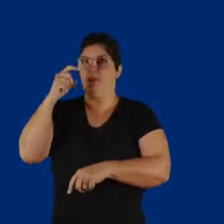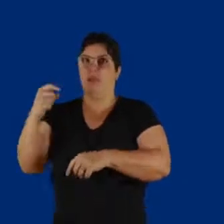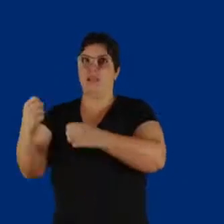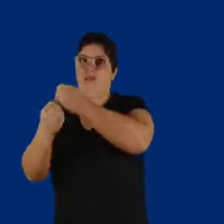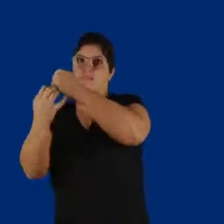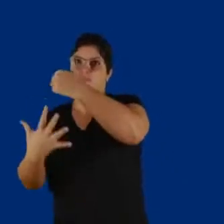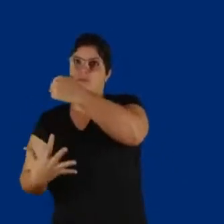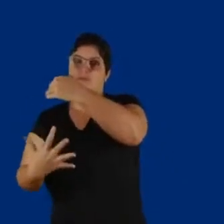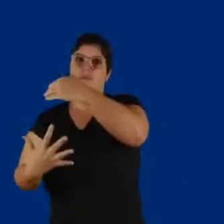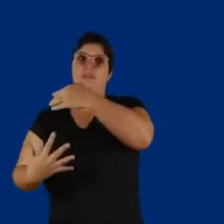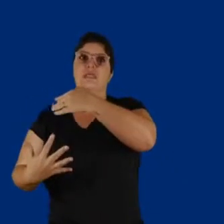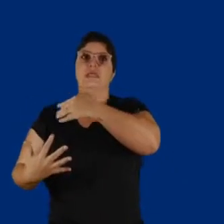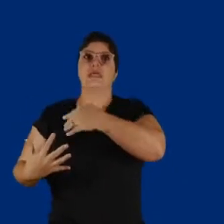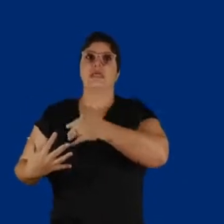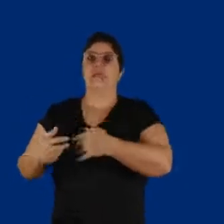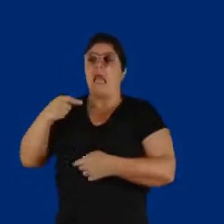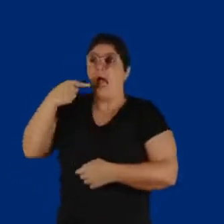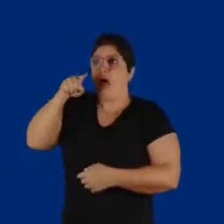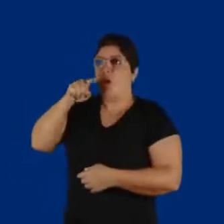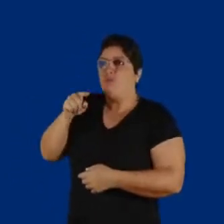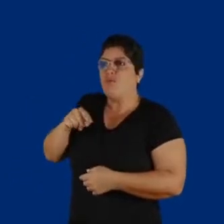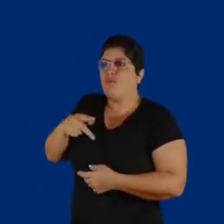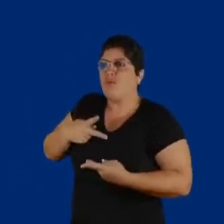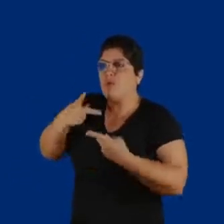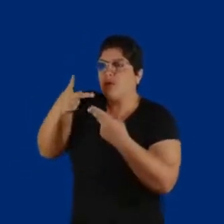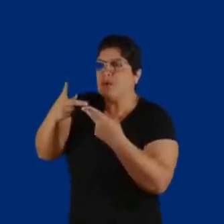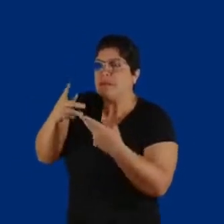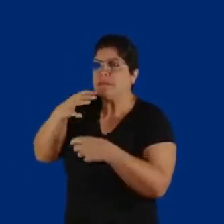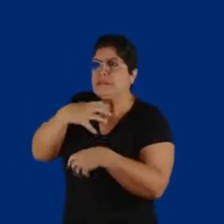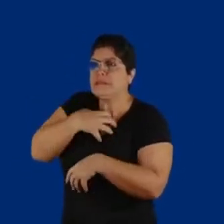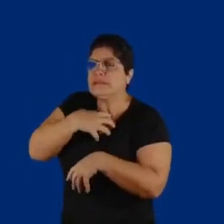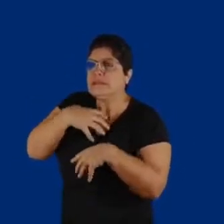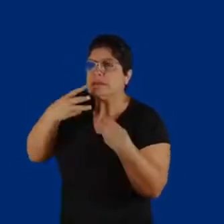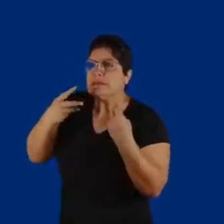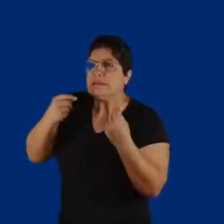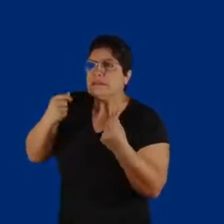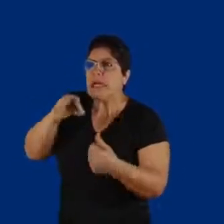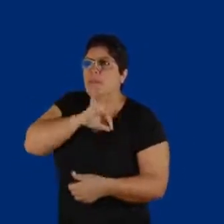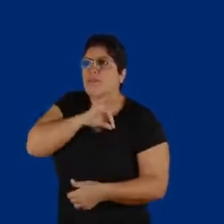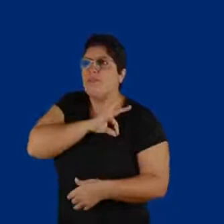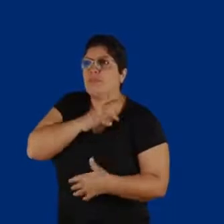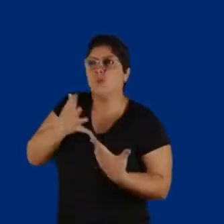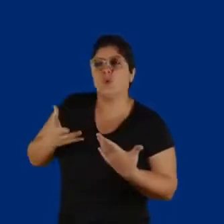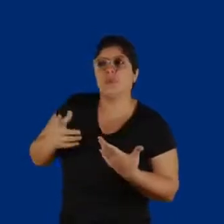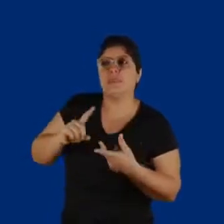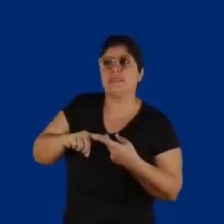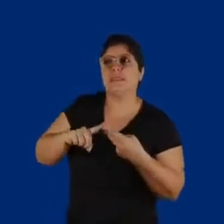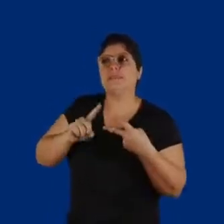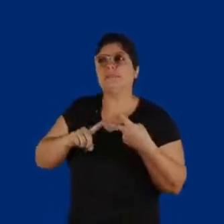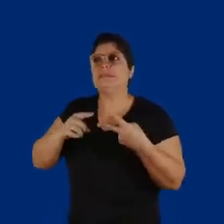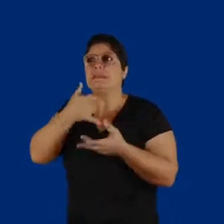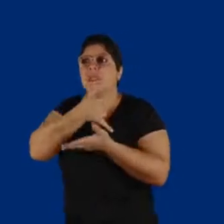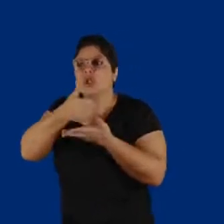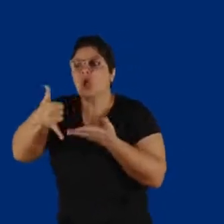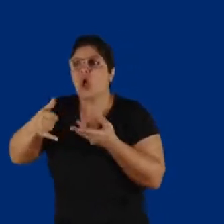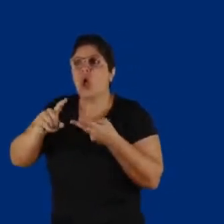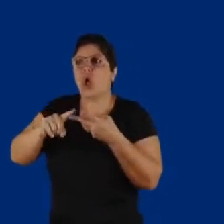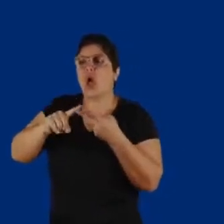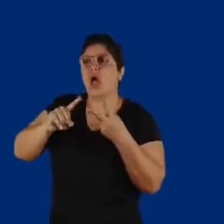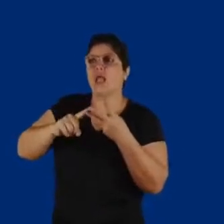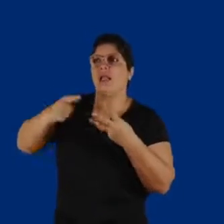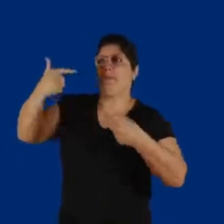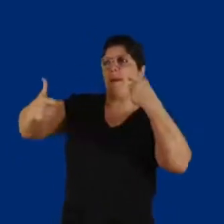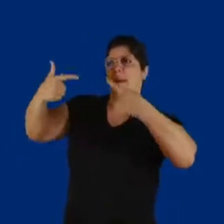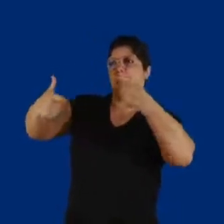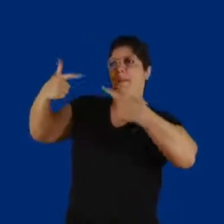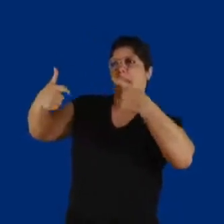e a gente fica sentindo isso, né? Você vai vendo a questão da polícia, já vê a questão do narcotráfico, aí tem tiroteio acontecendo,